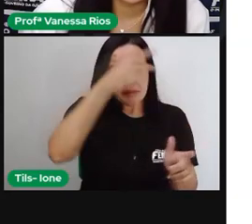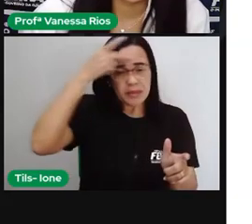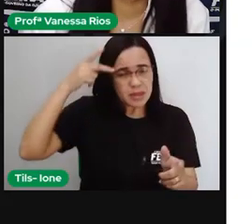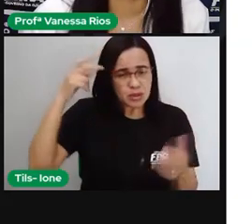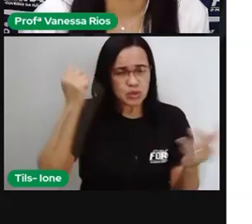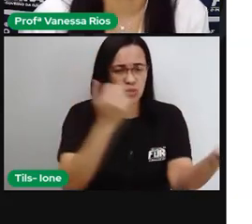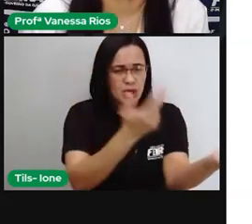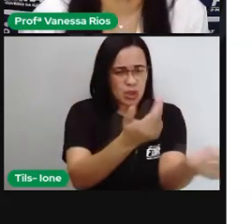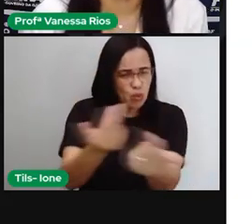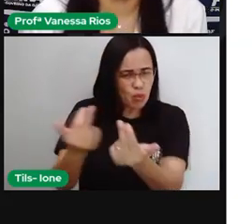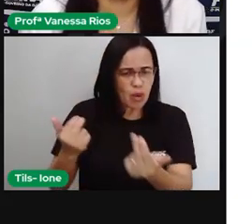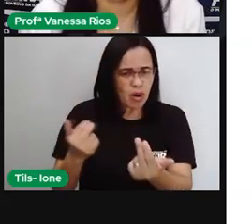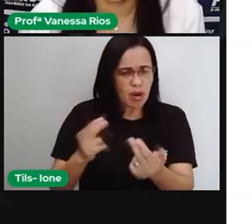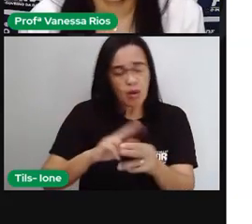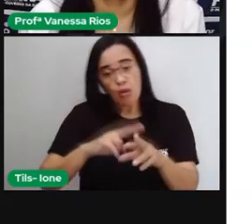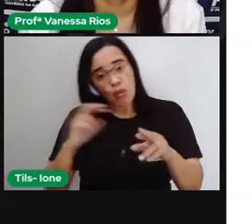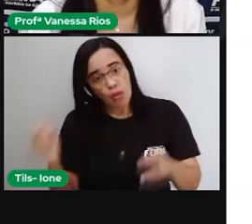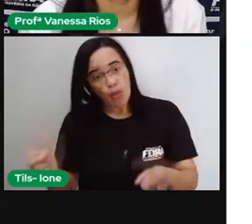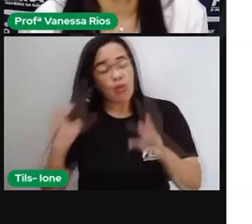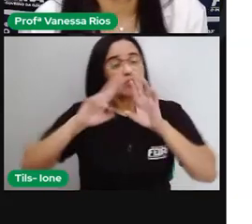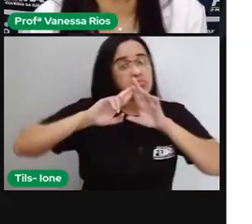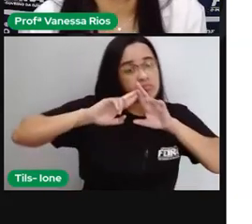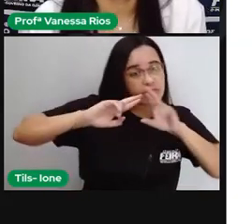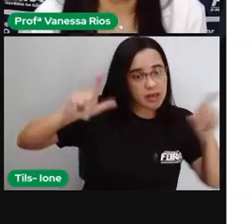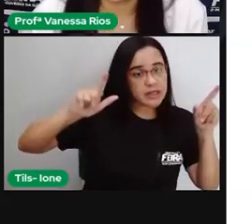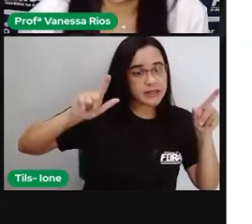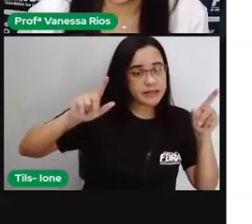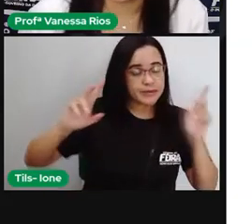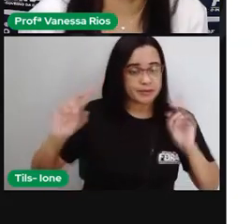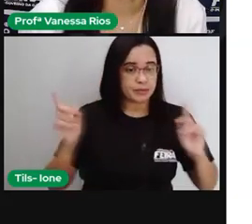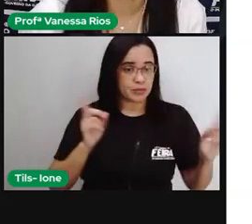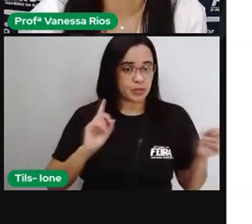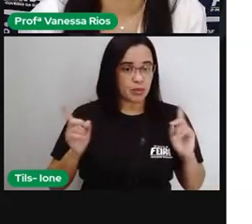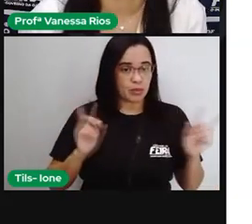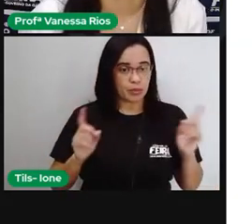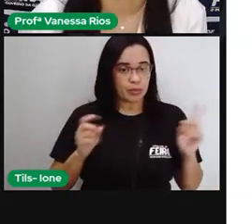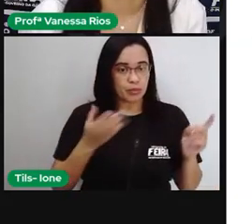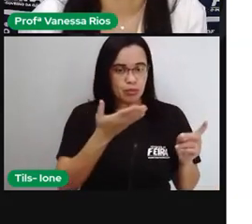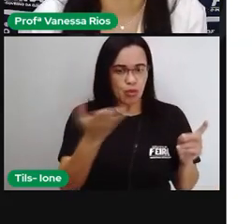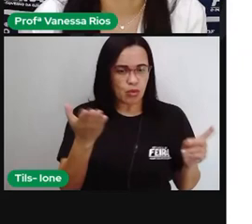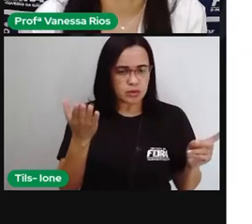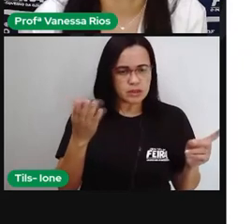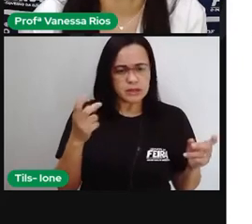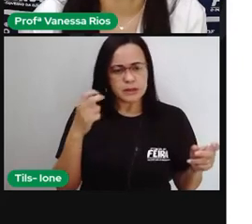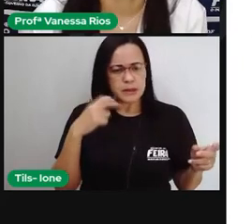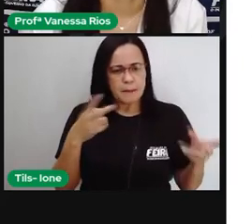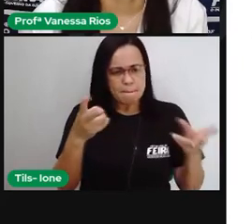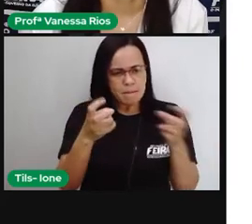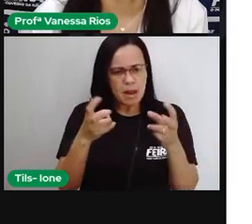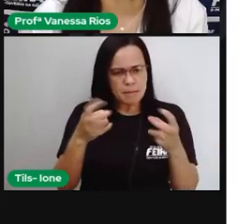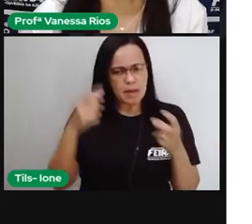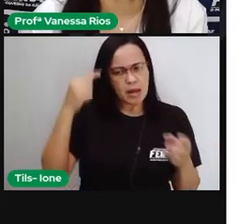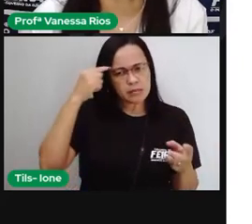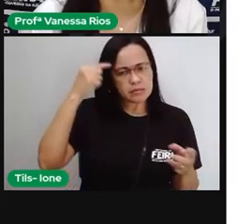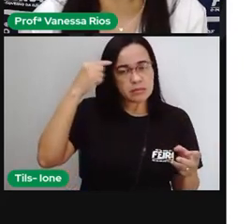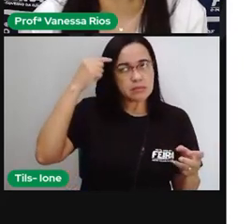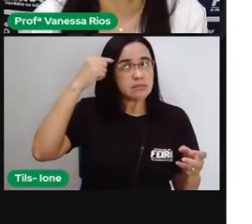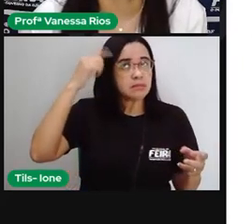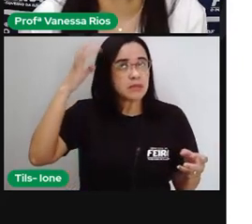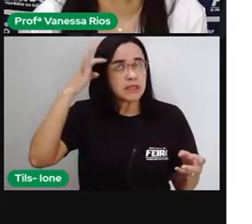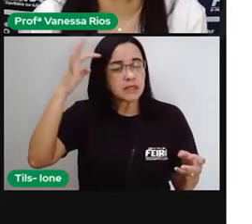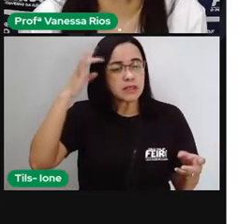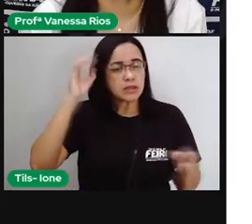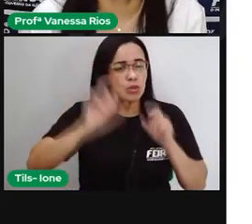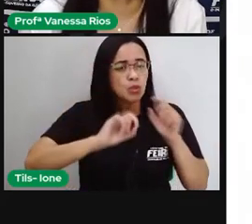iguais ou diferentes? Então, tenham aí as percepções, os pensamentos. O que é que elas têm